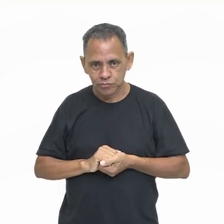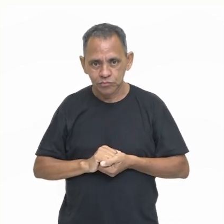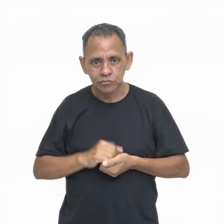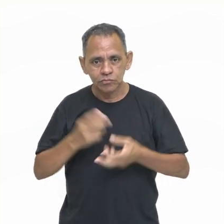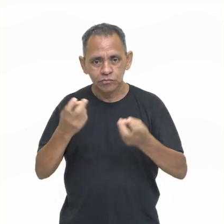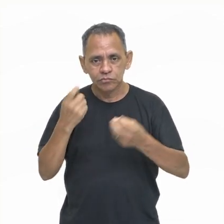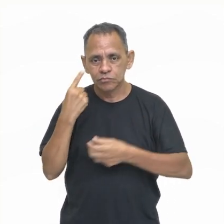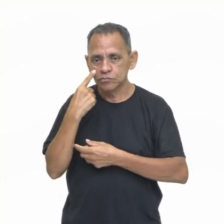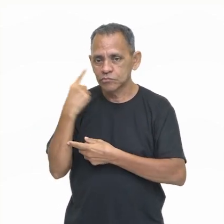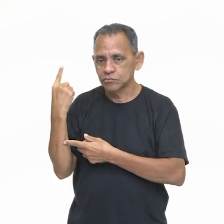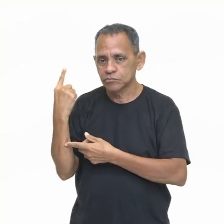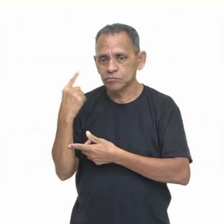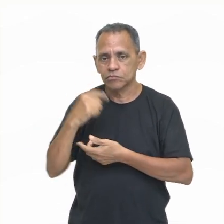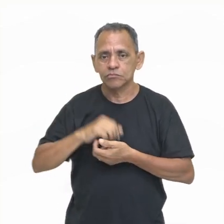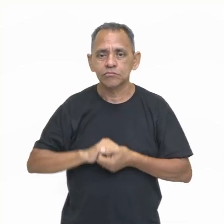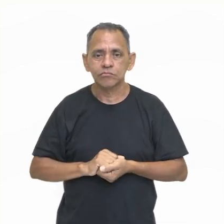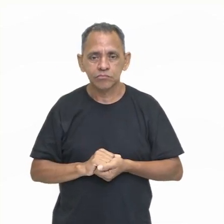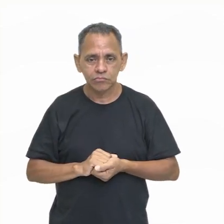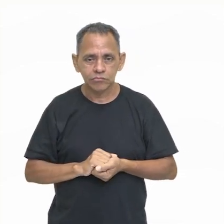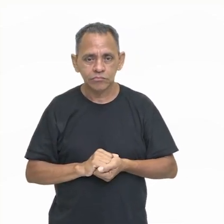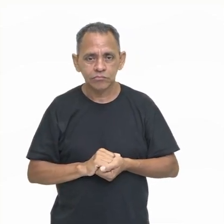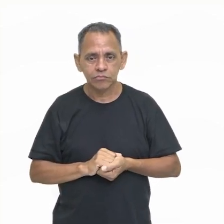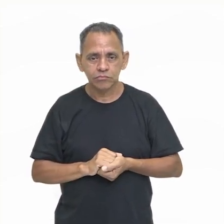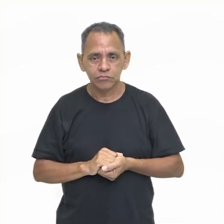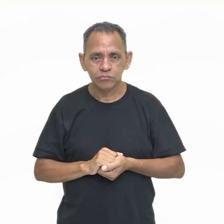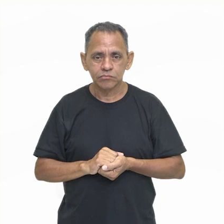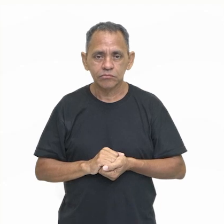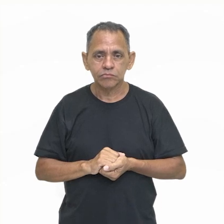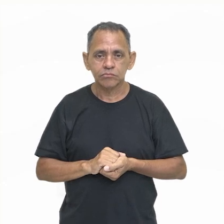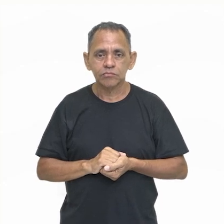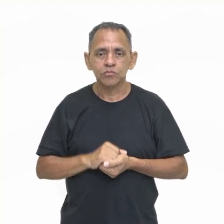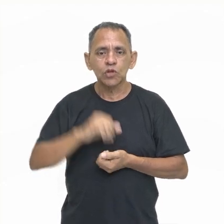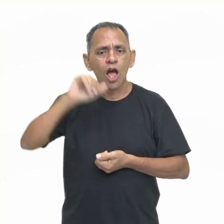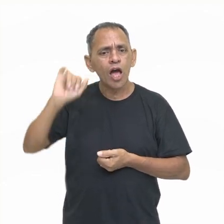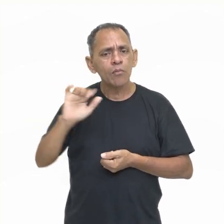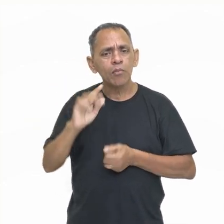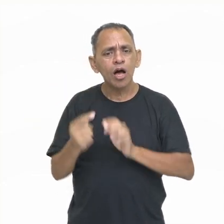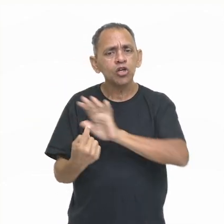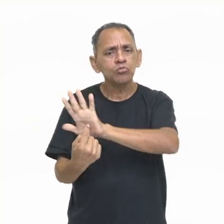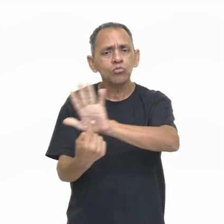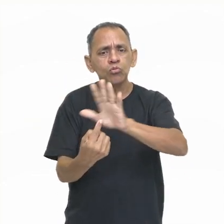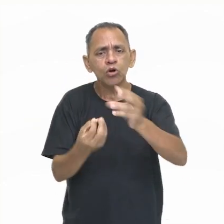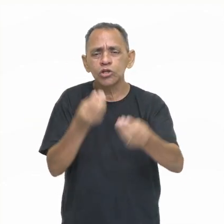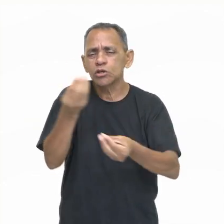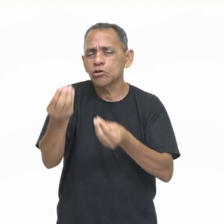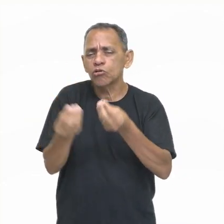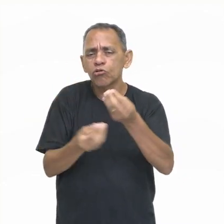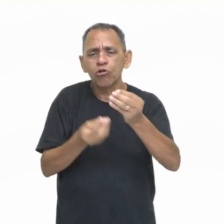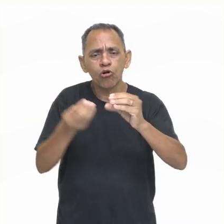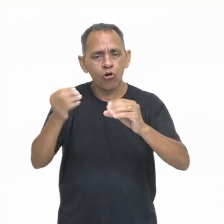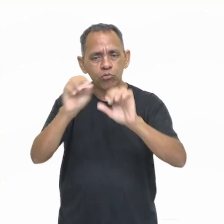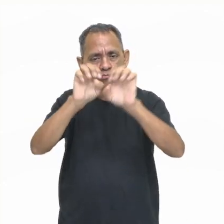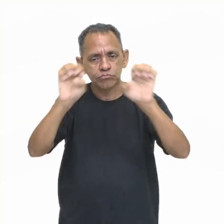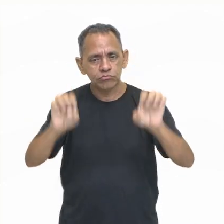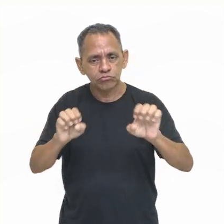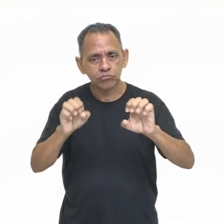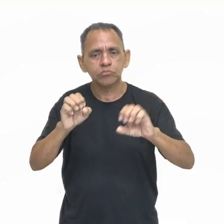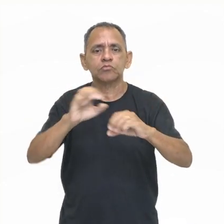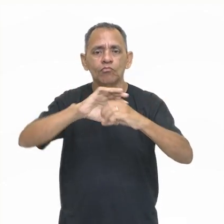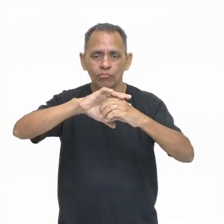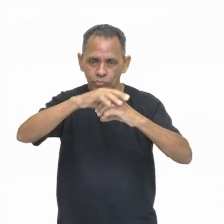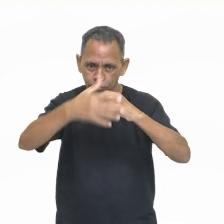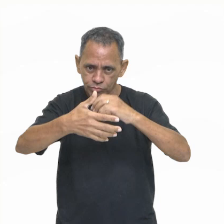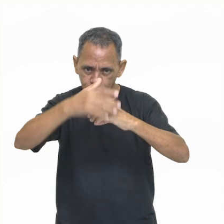como vocês podem observar. Então, essa é a estrutura dessa membrana, né, que é